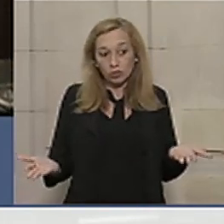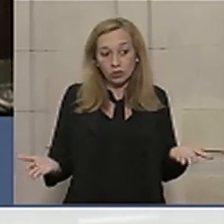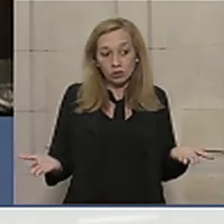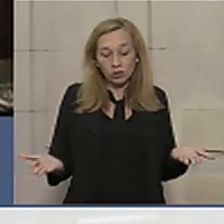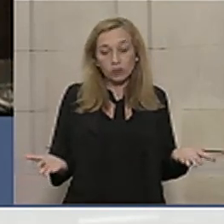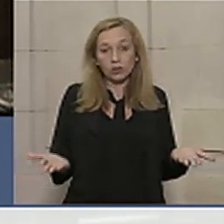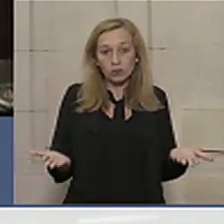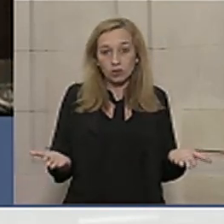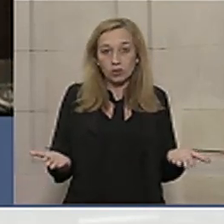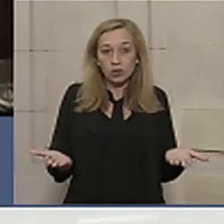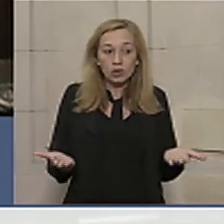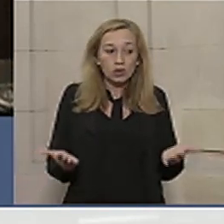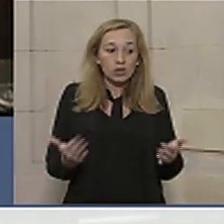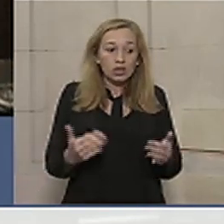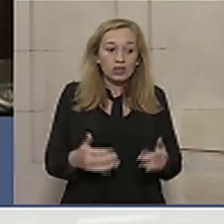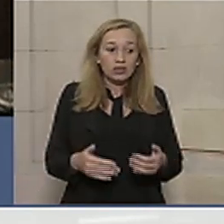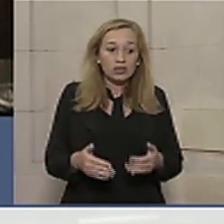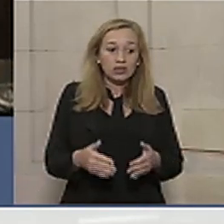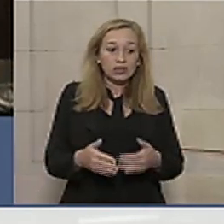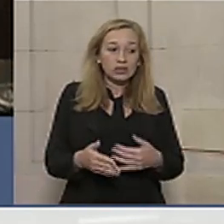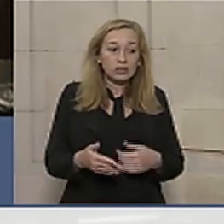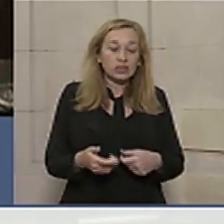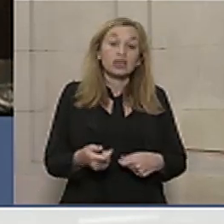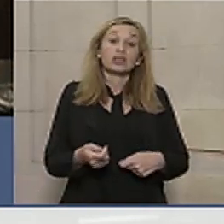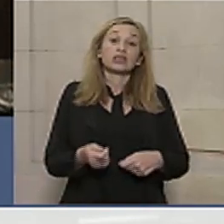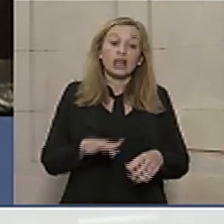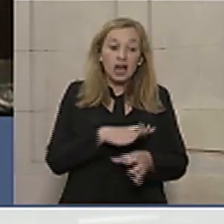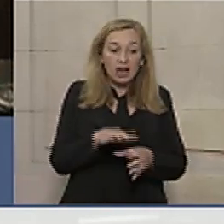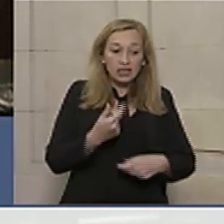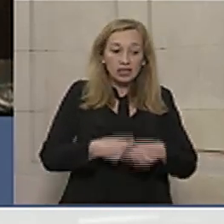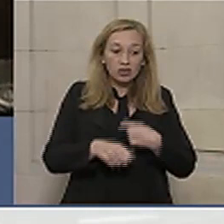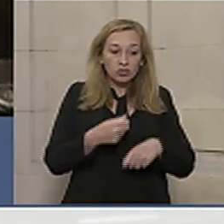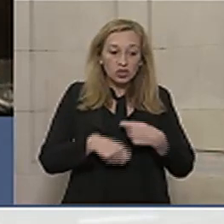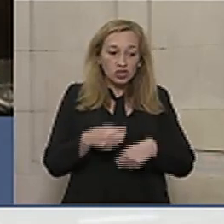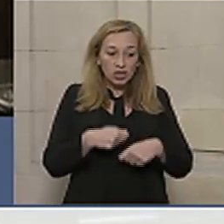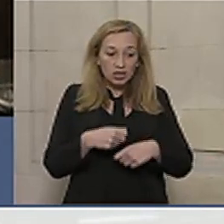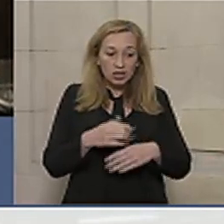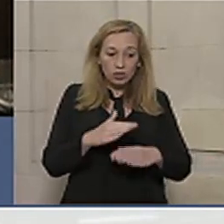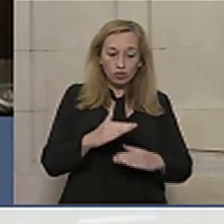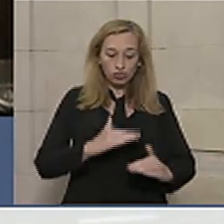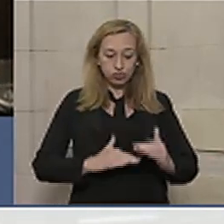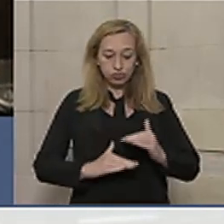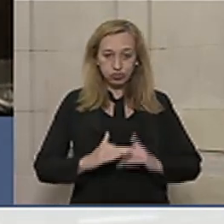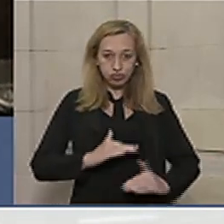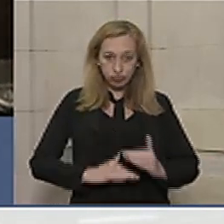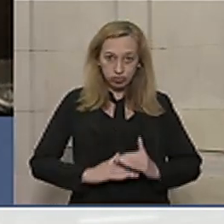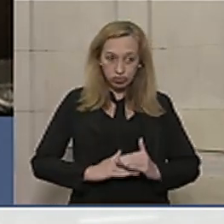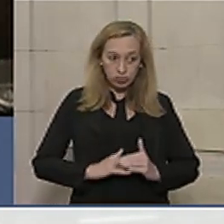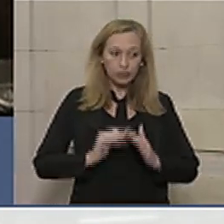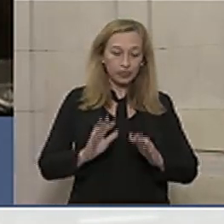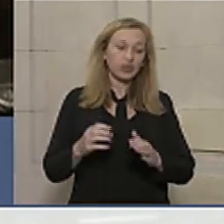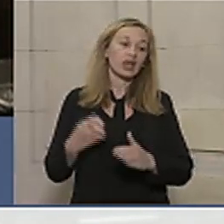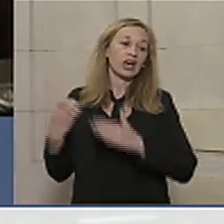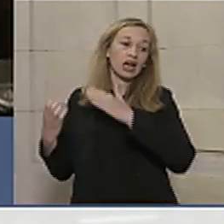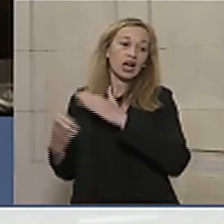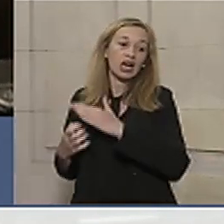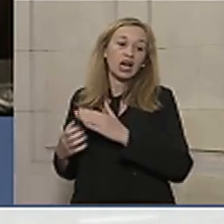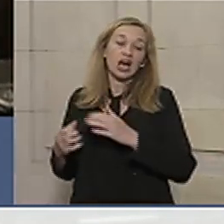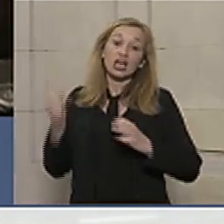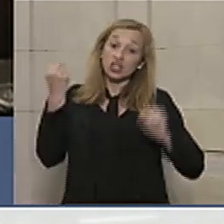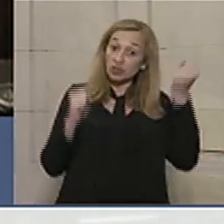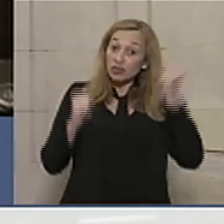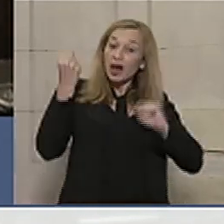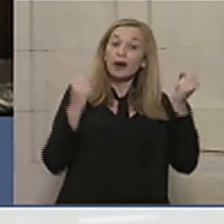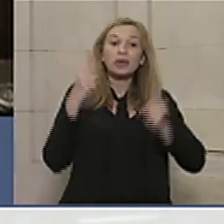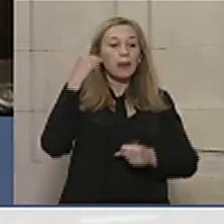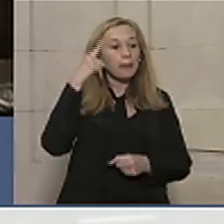no setor produtivo, cujos reflexos perversos se estendem a toda a economia. As fábricas pensam duas vezes